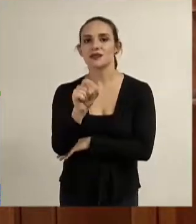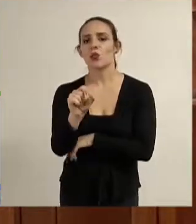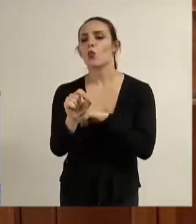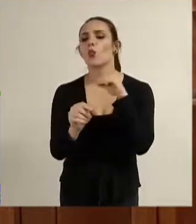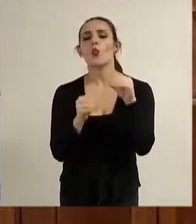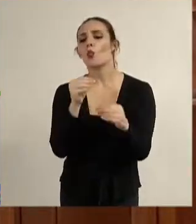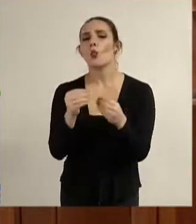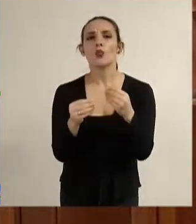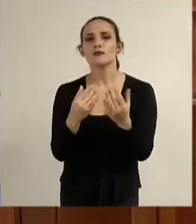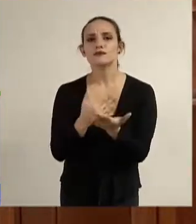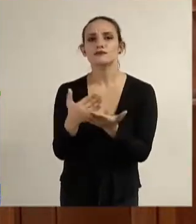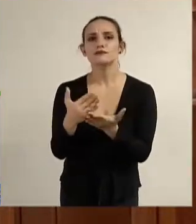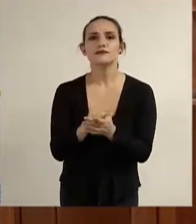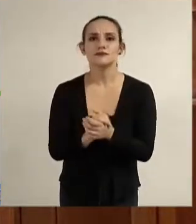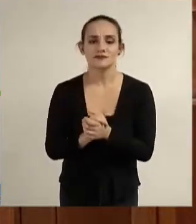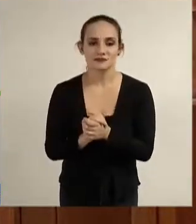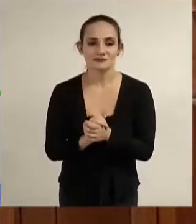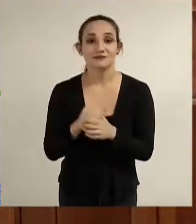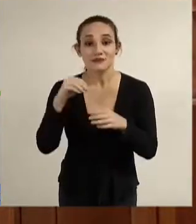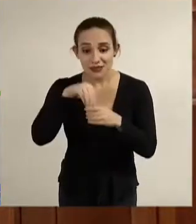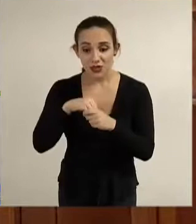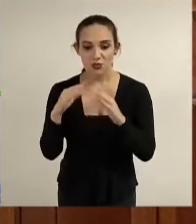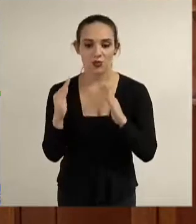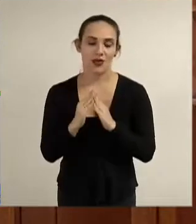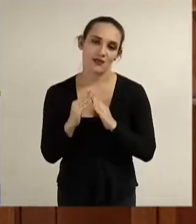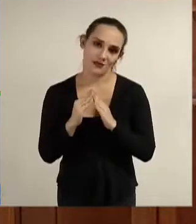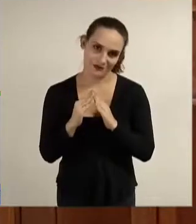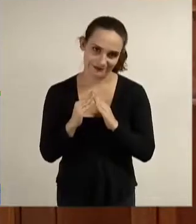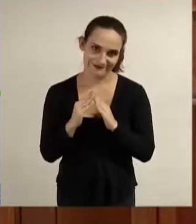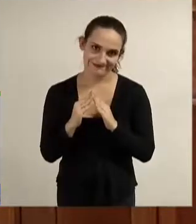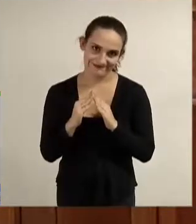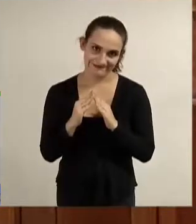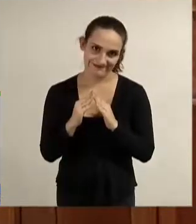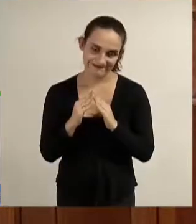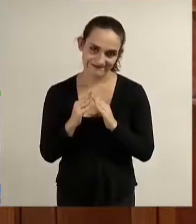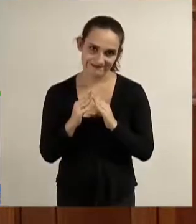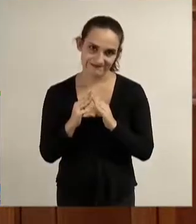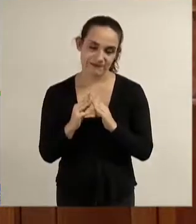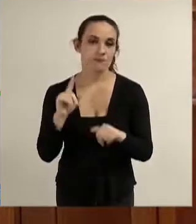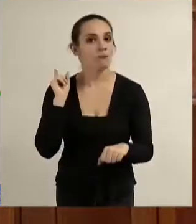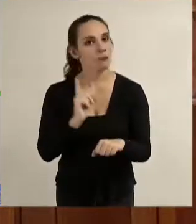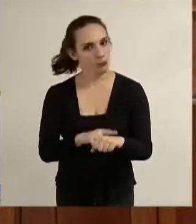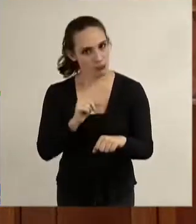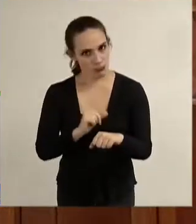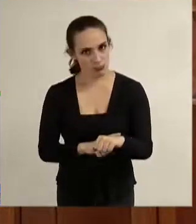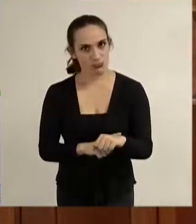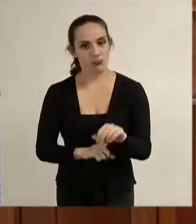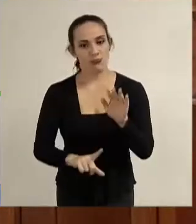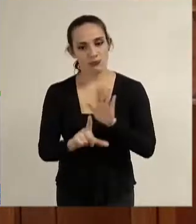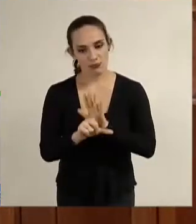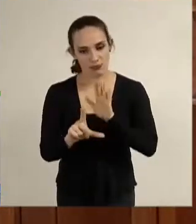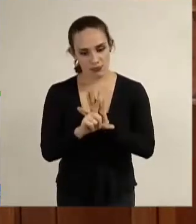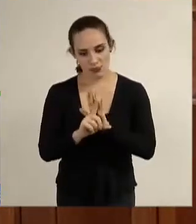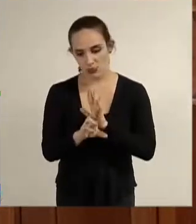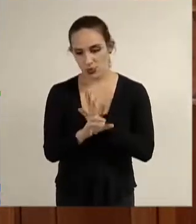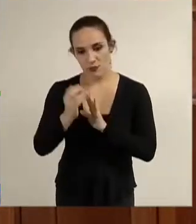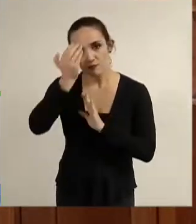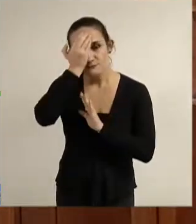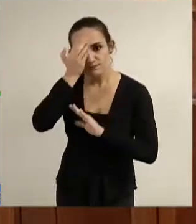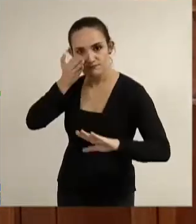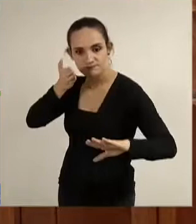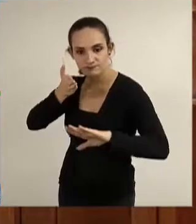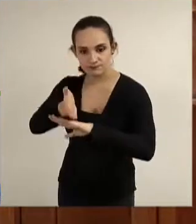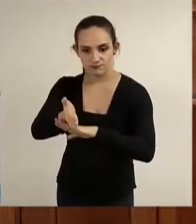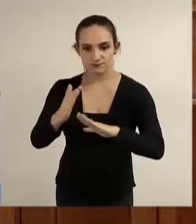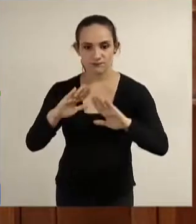começa justamente no lar. Quando nós aprovamos essa lei Maria da Penha vai à escola, não teve